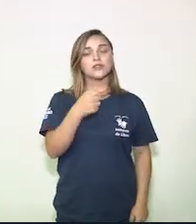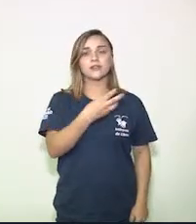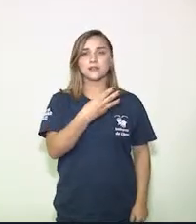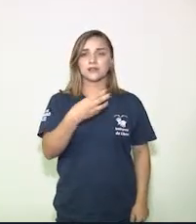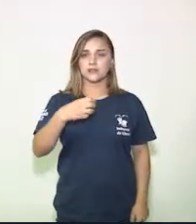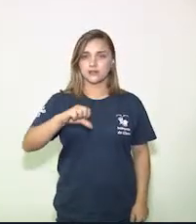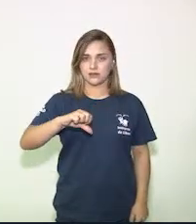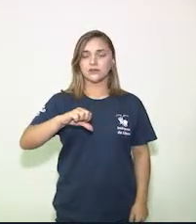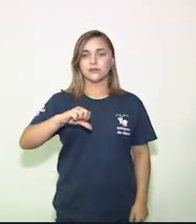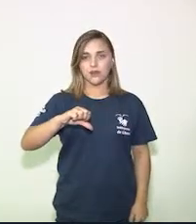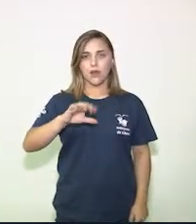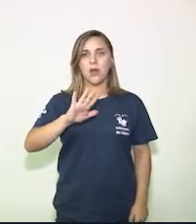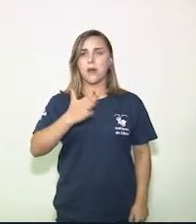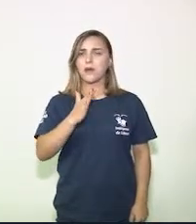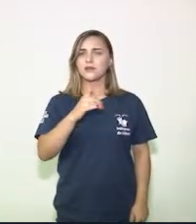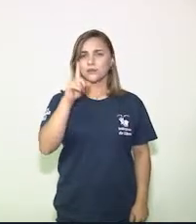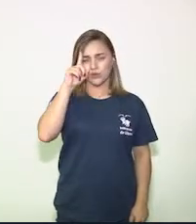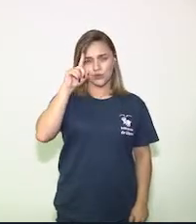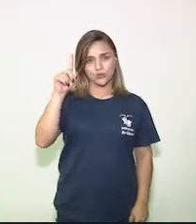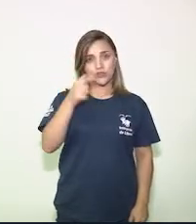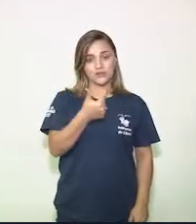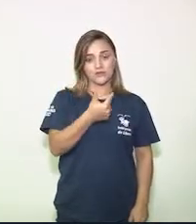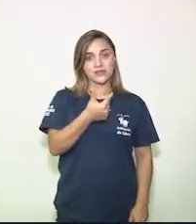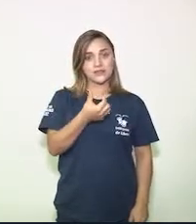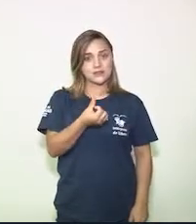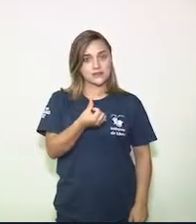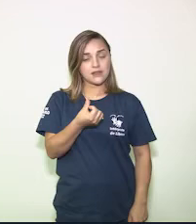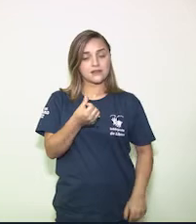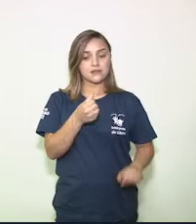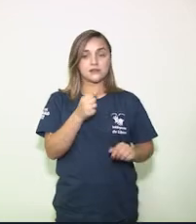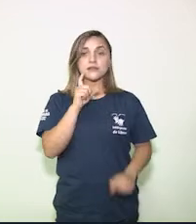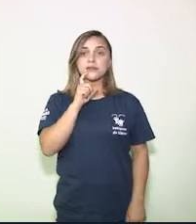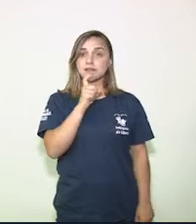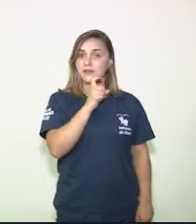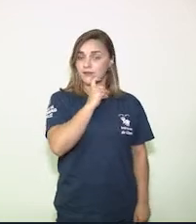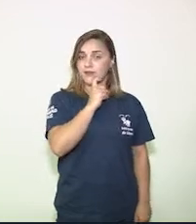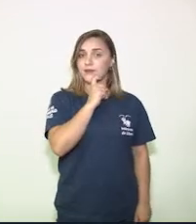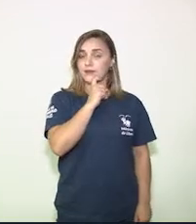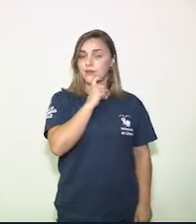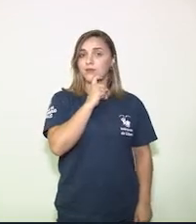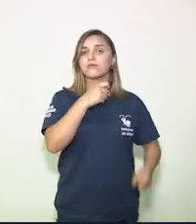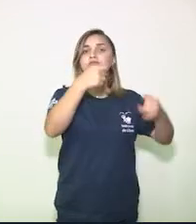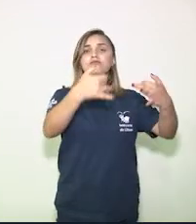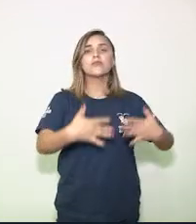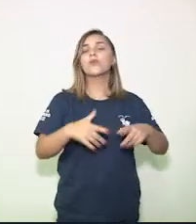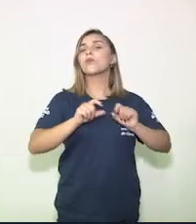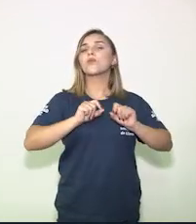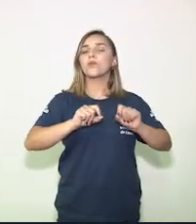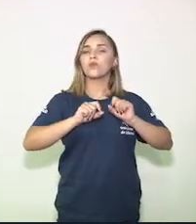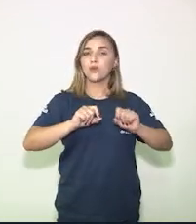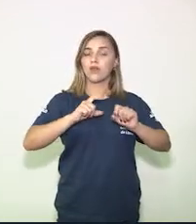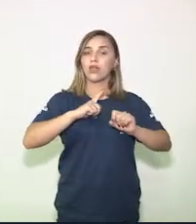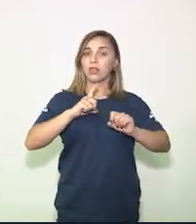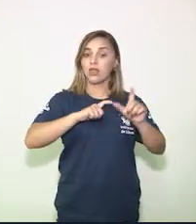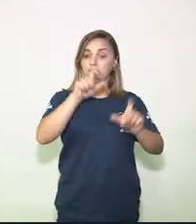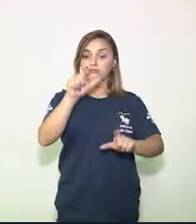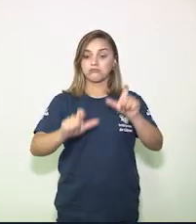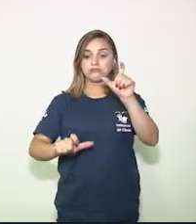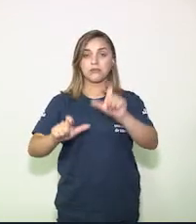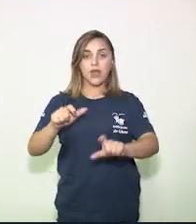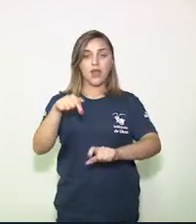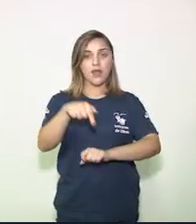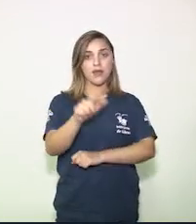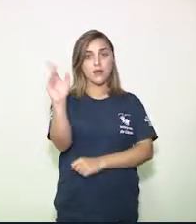39, que é a data mais ou menos de 26 de setembro. Ela diz o seguinte, que os casos no